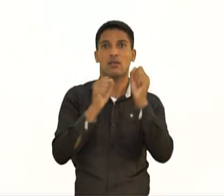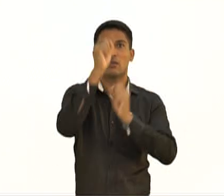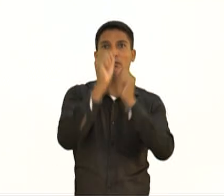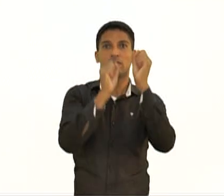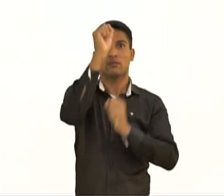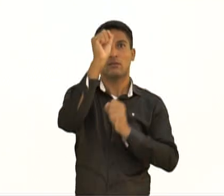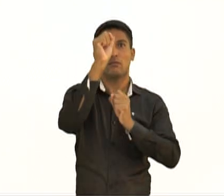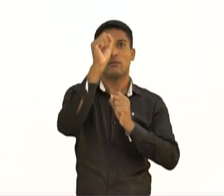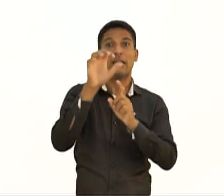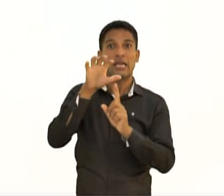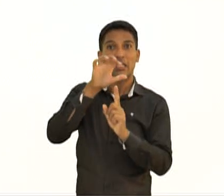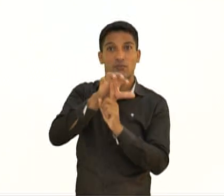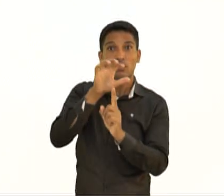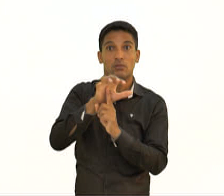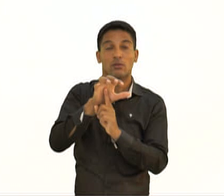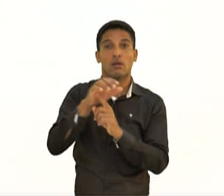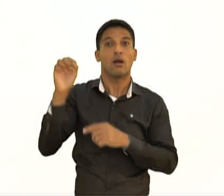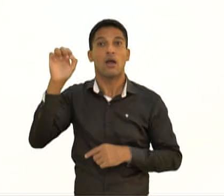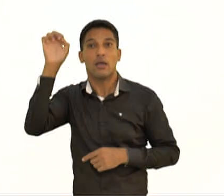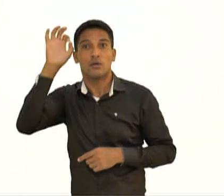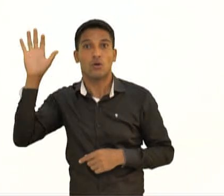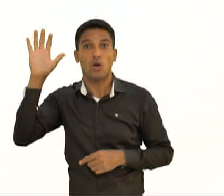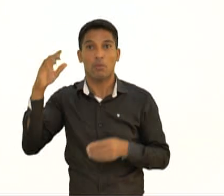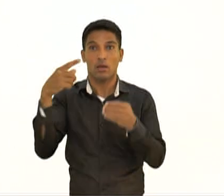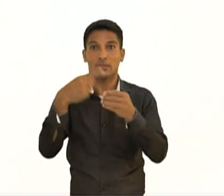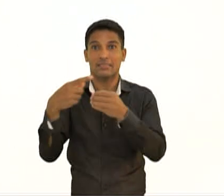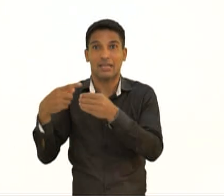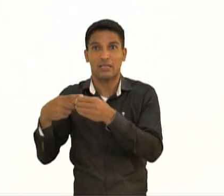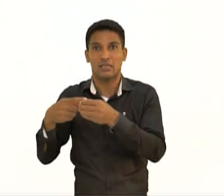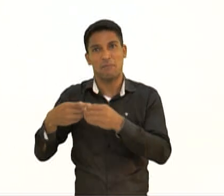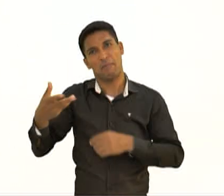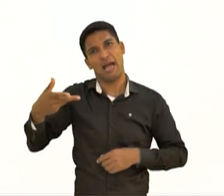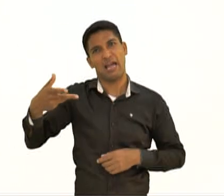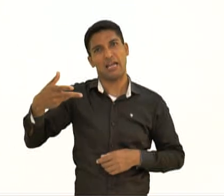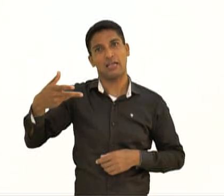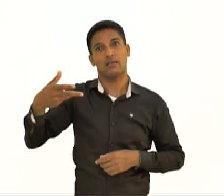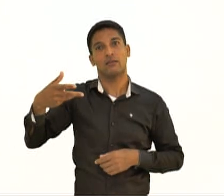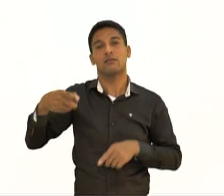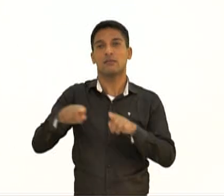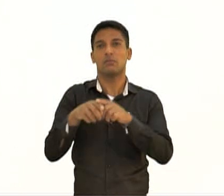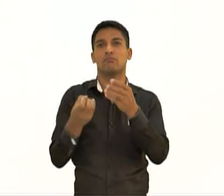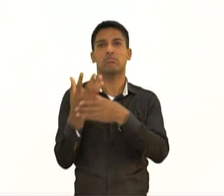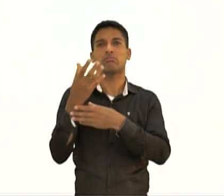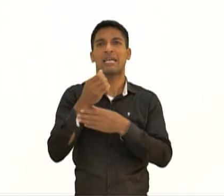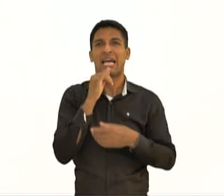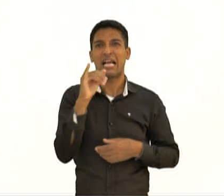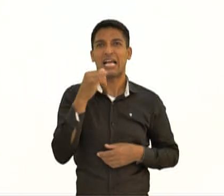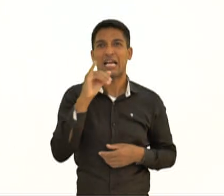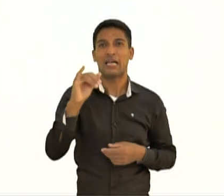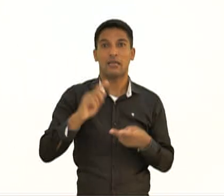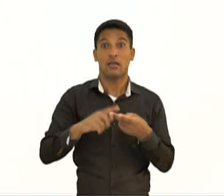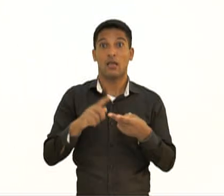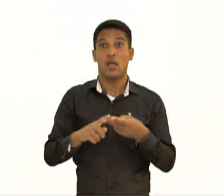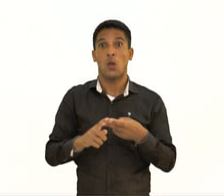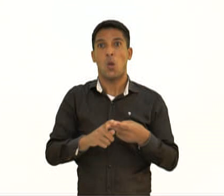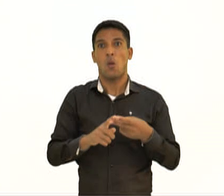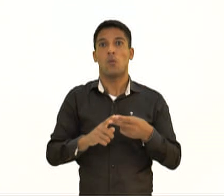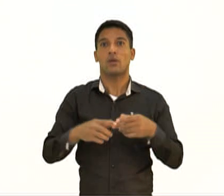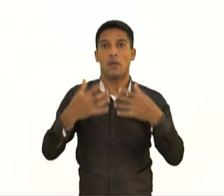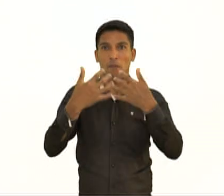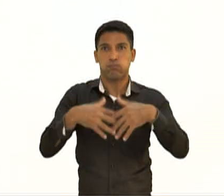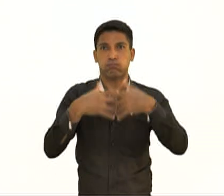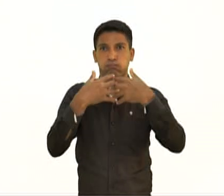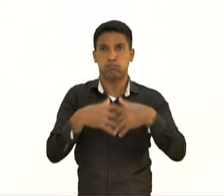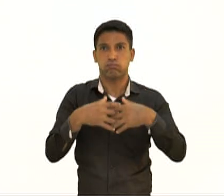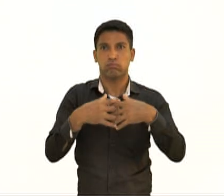e urbanização da Europa. A aceleração, a eletricidade, a máquina, tudo